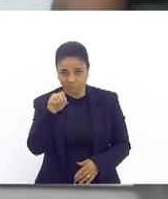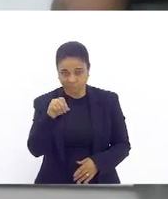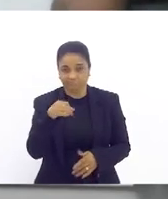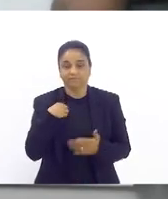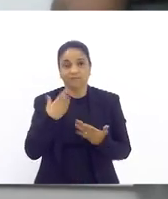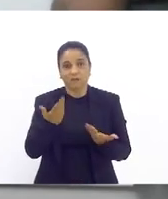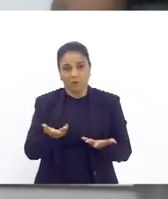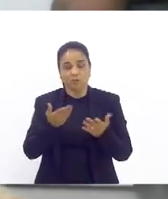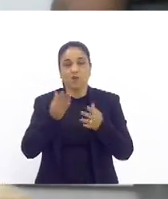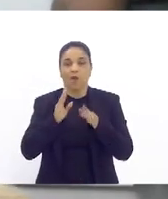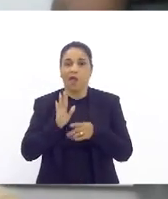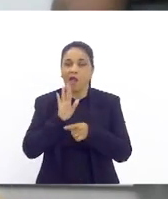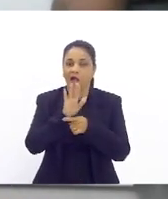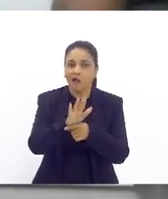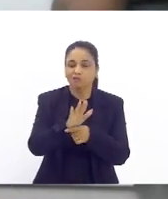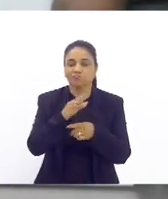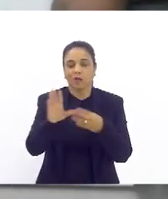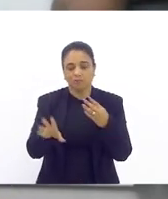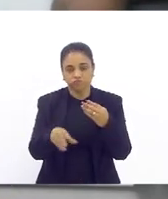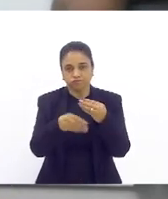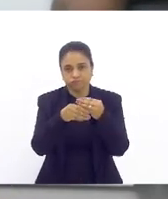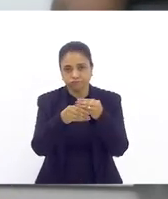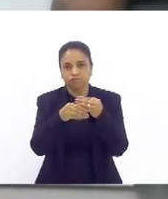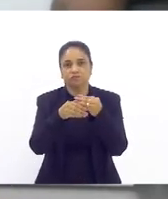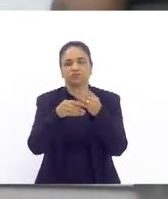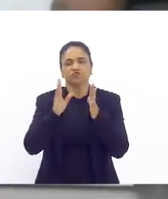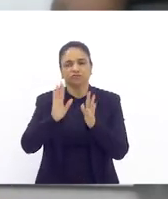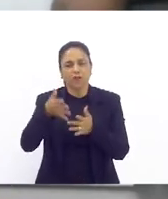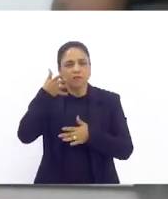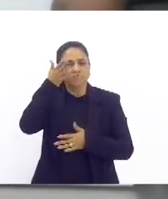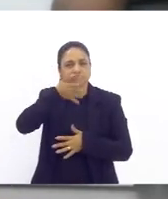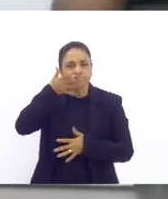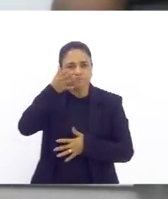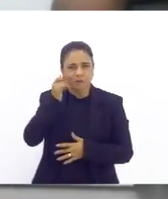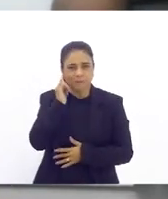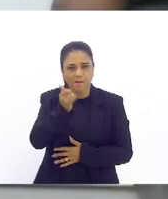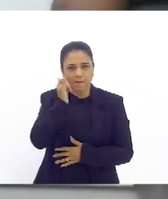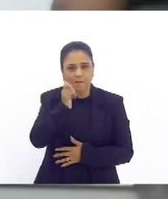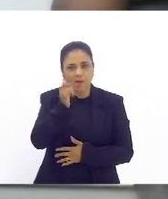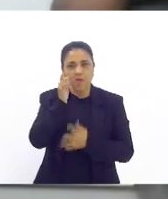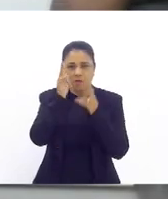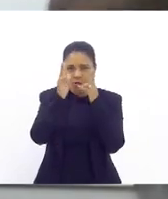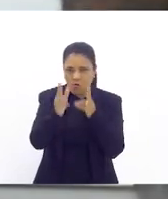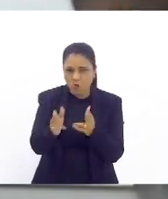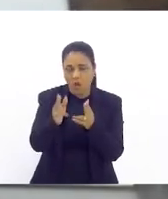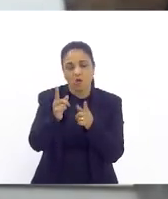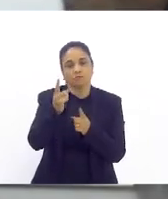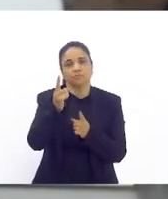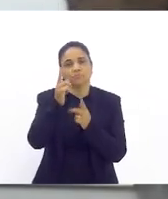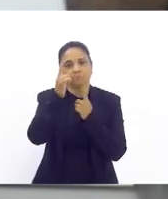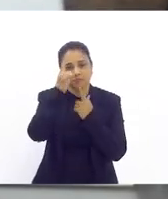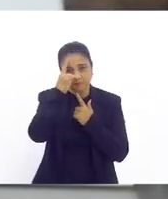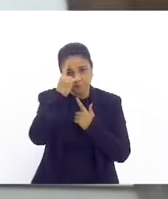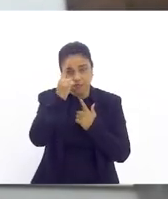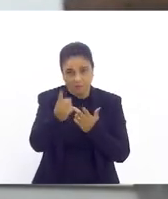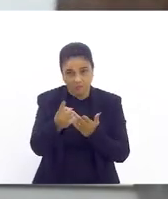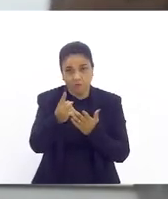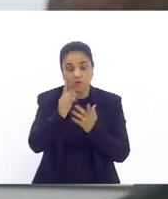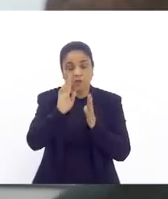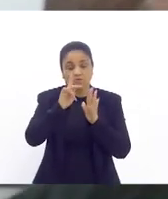já houve que muitas falas em consonância com Que Nós pensamos é que essa discussão do plano